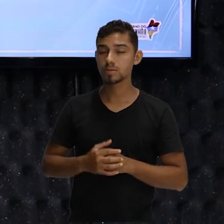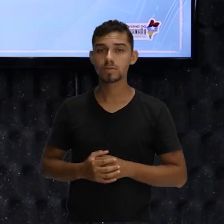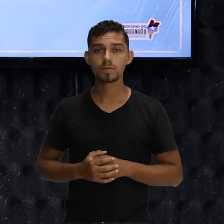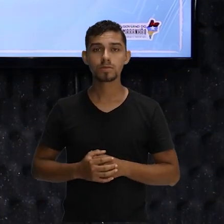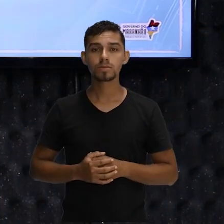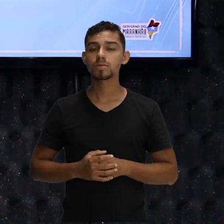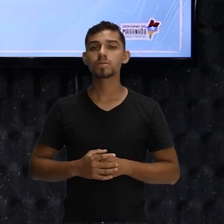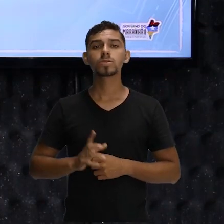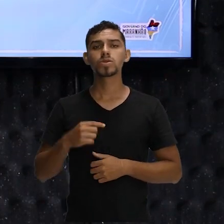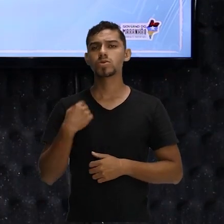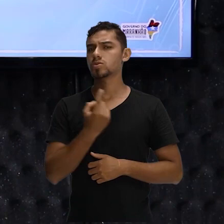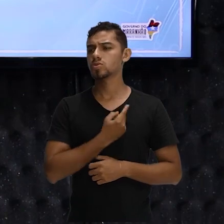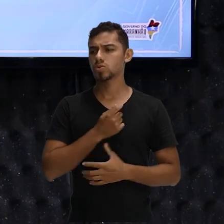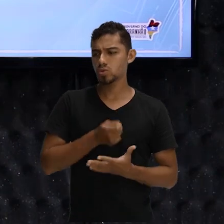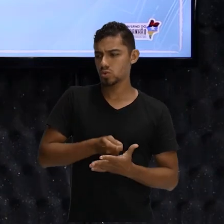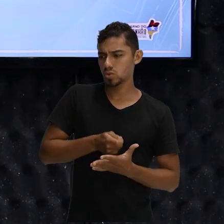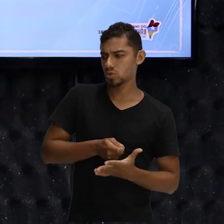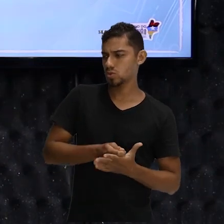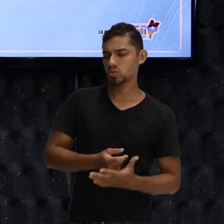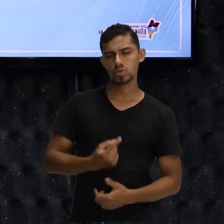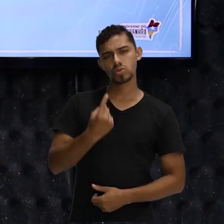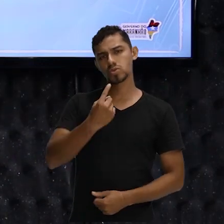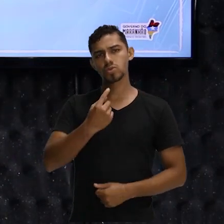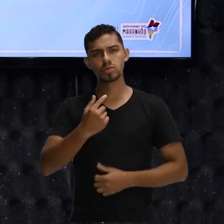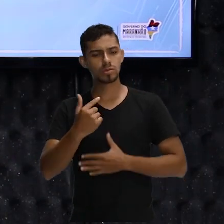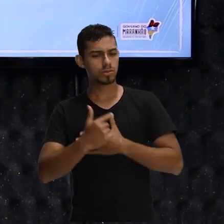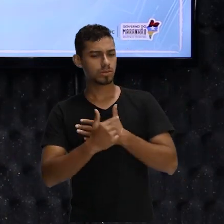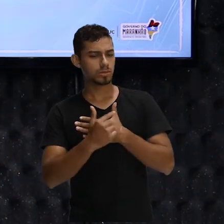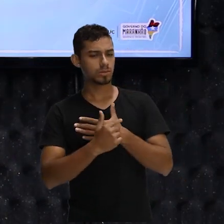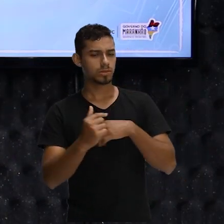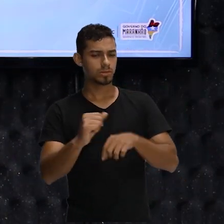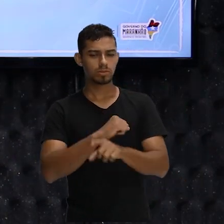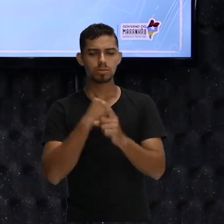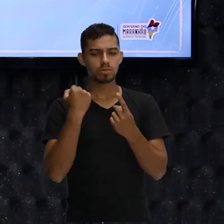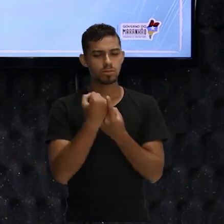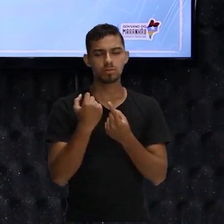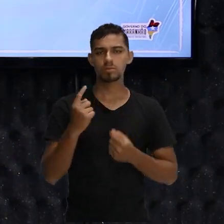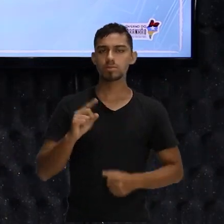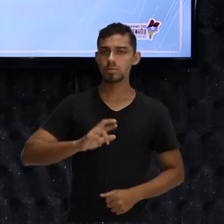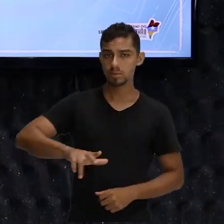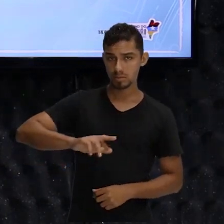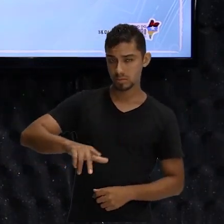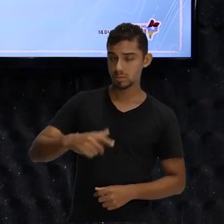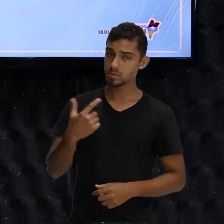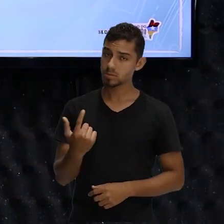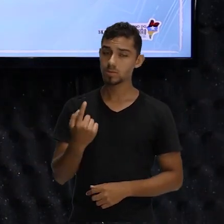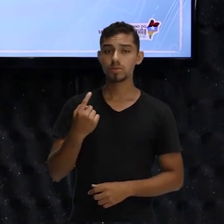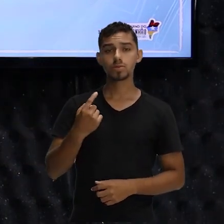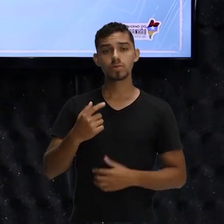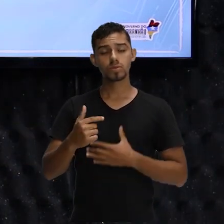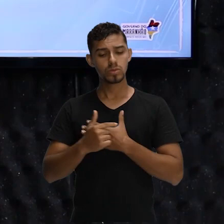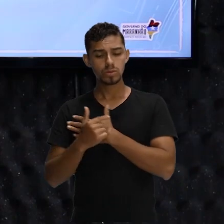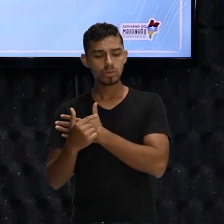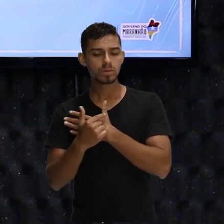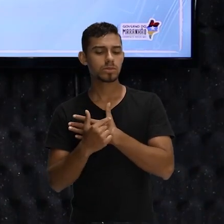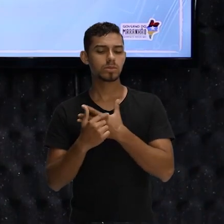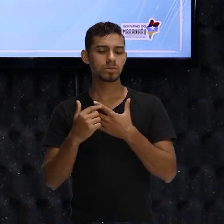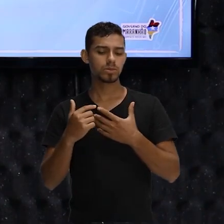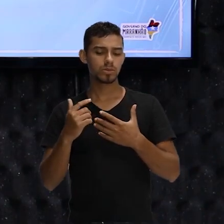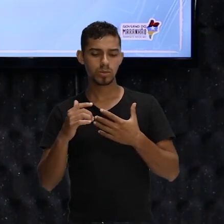não cumpre um único papel social e muito menos tem apenas um status ou função